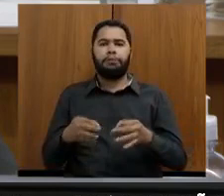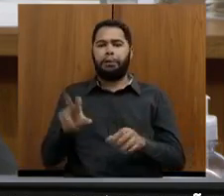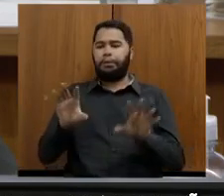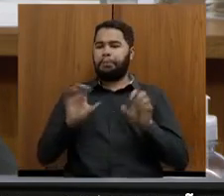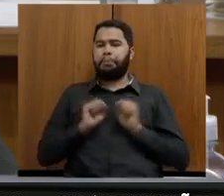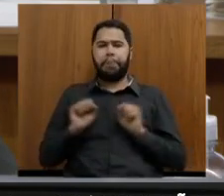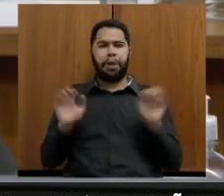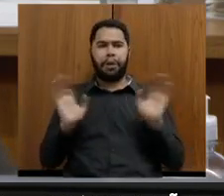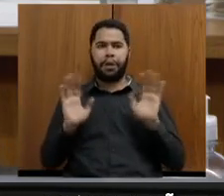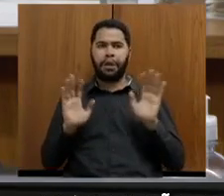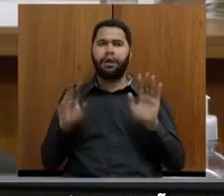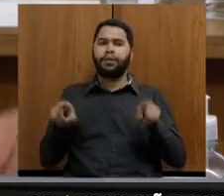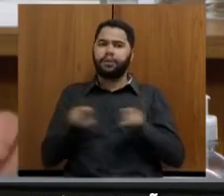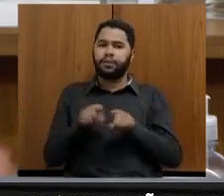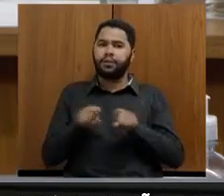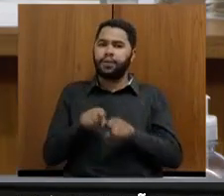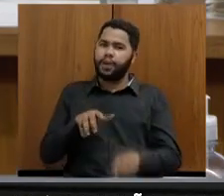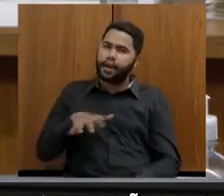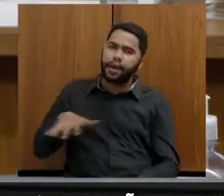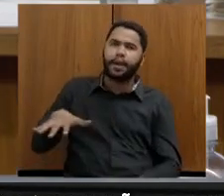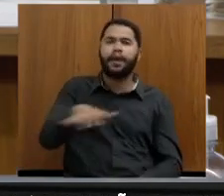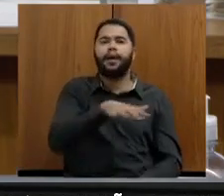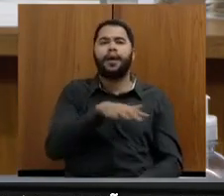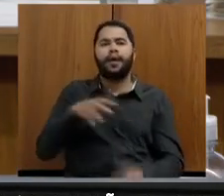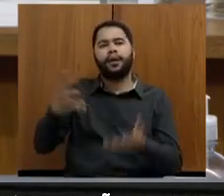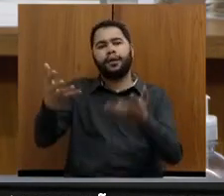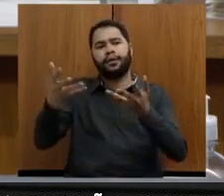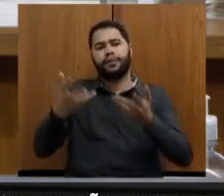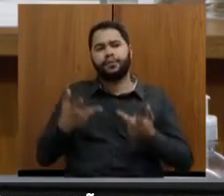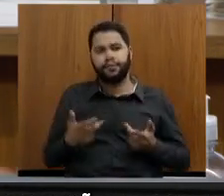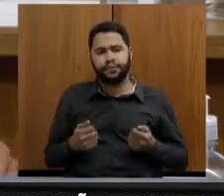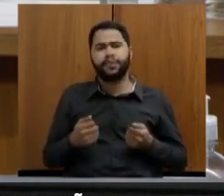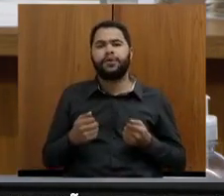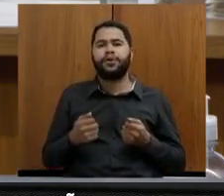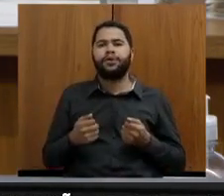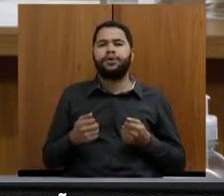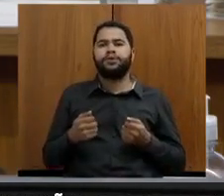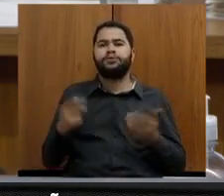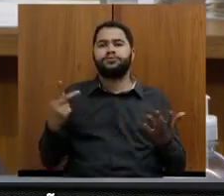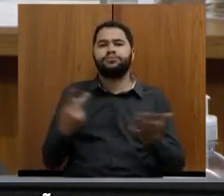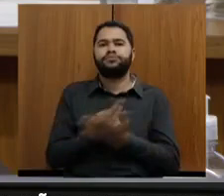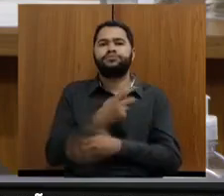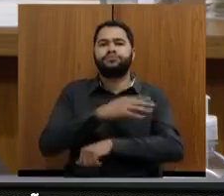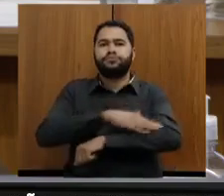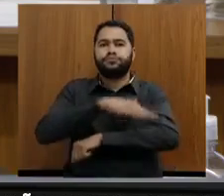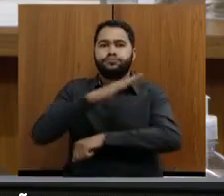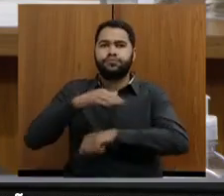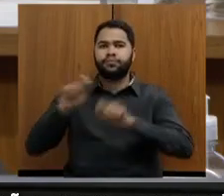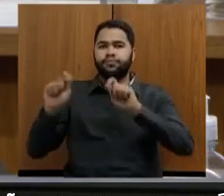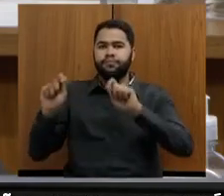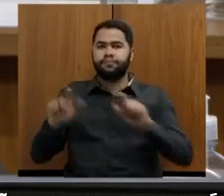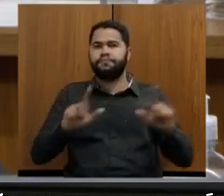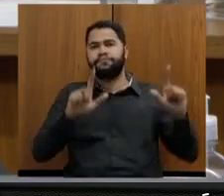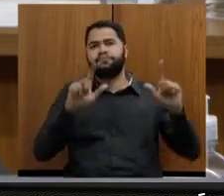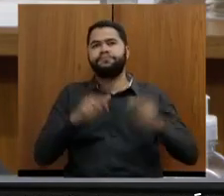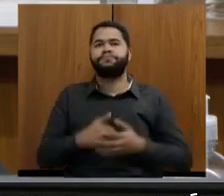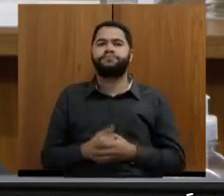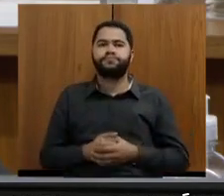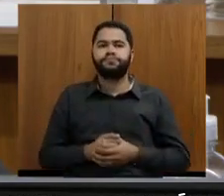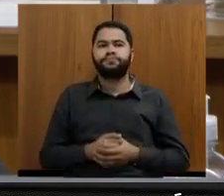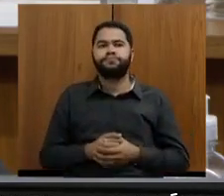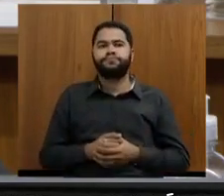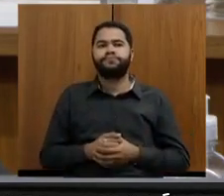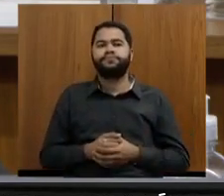para poder entrar na área de Atendimento à ocorrência de Brumadinho pode passar